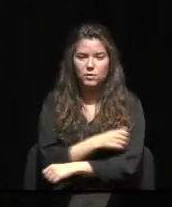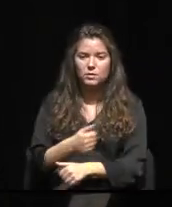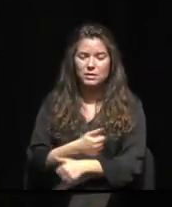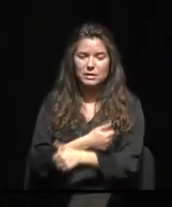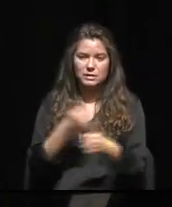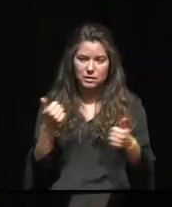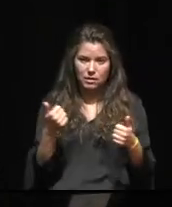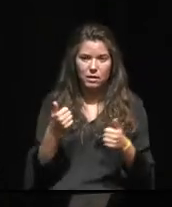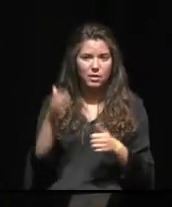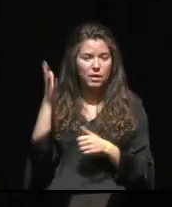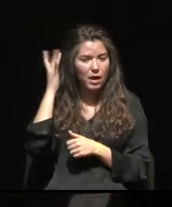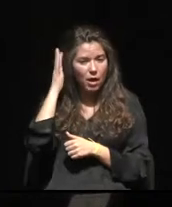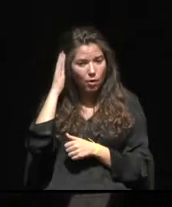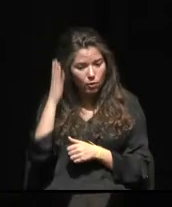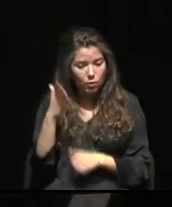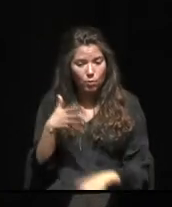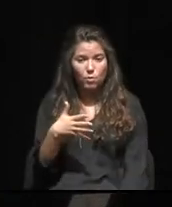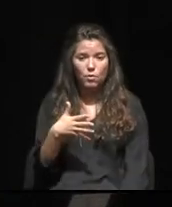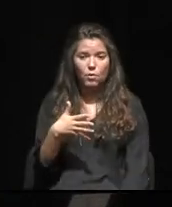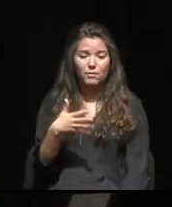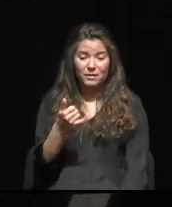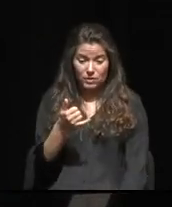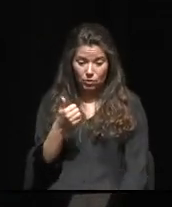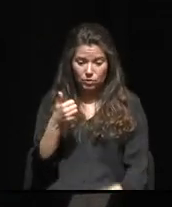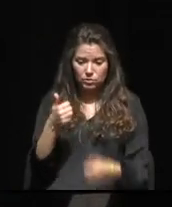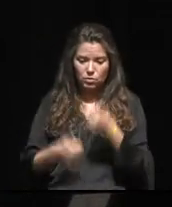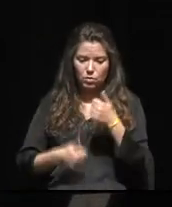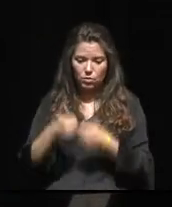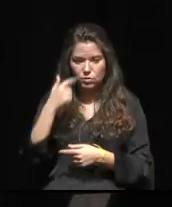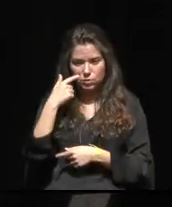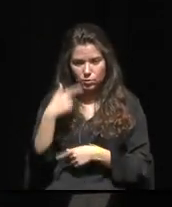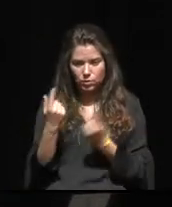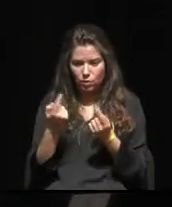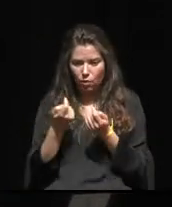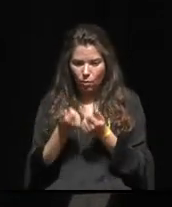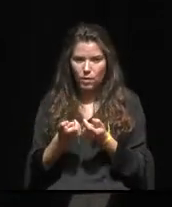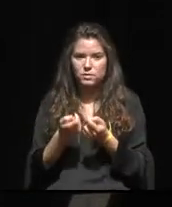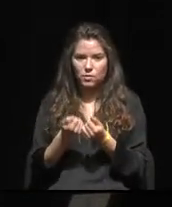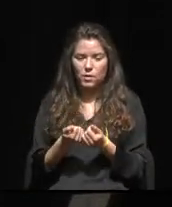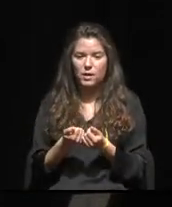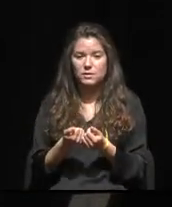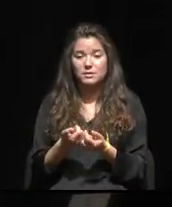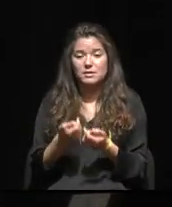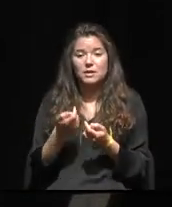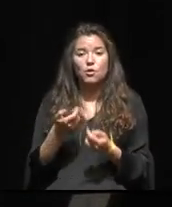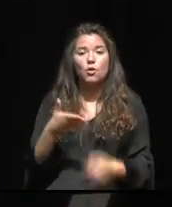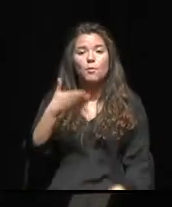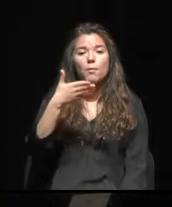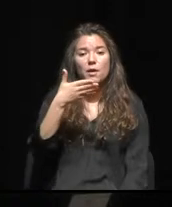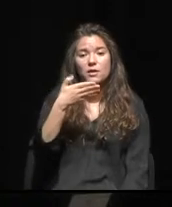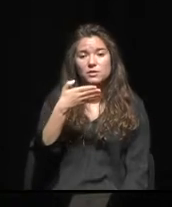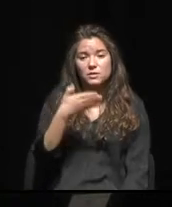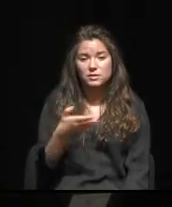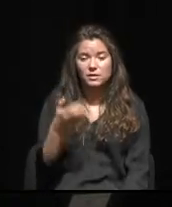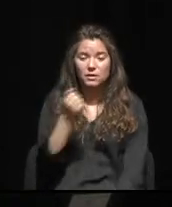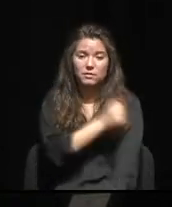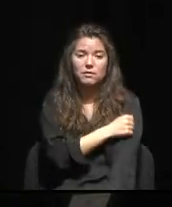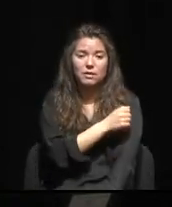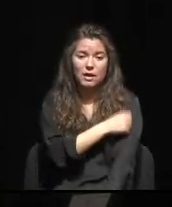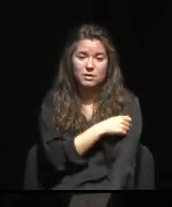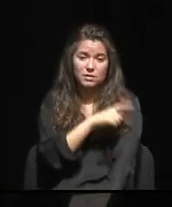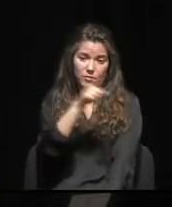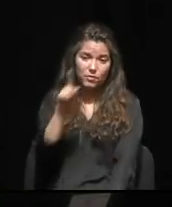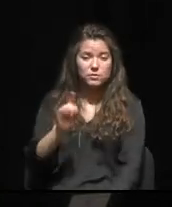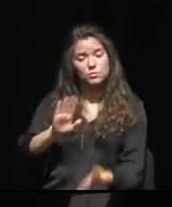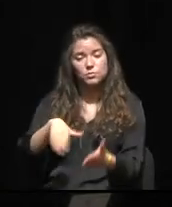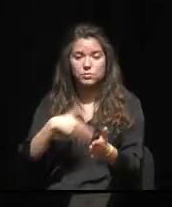número de 12 concursos públicos que são quase tantos quanto aquelas 17 casas que os senhores propuseram a construir por